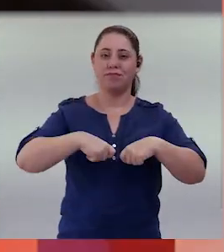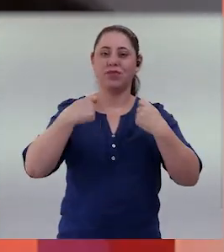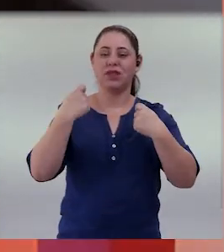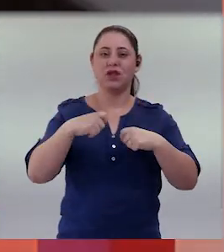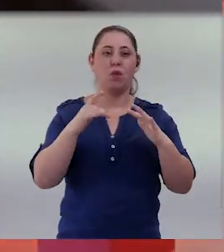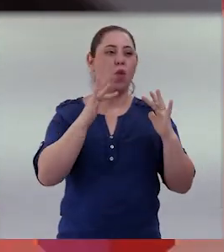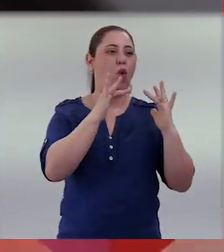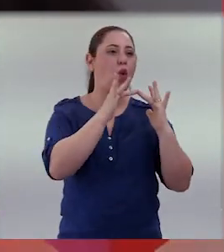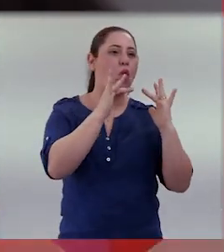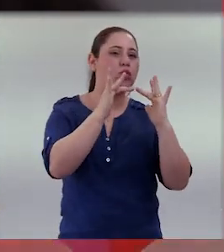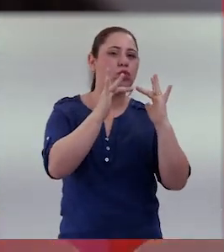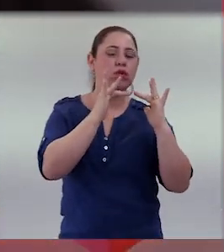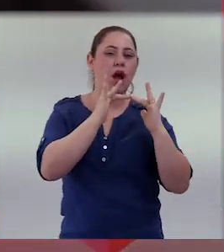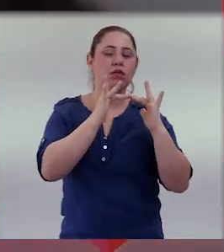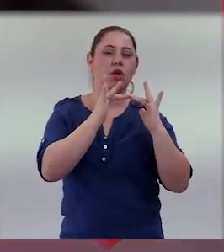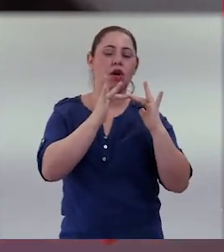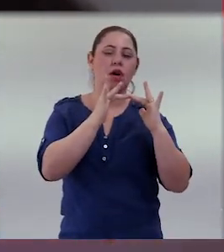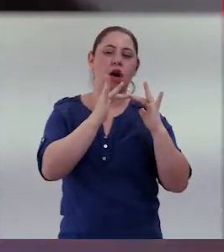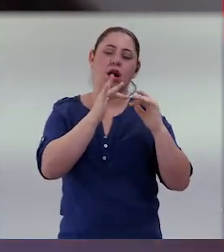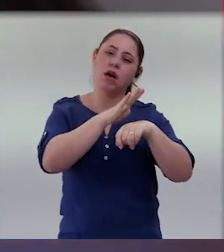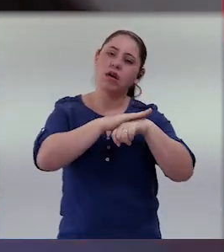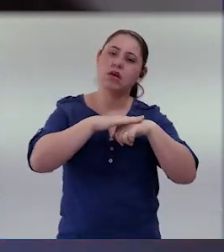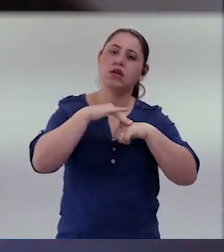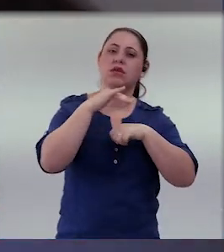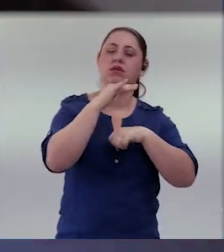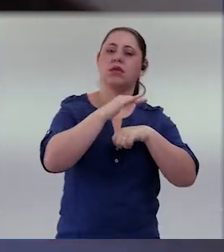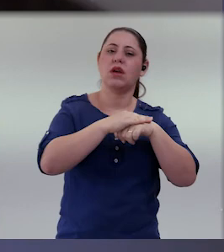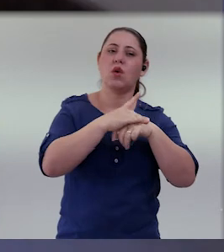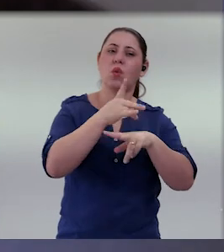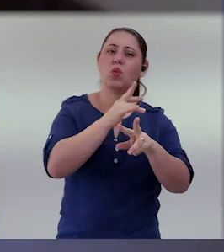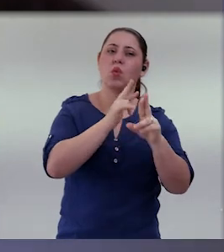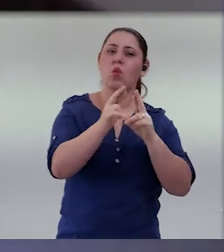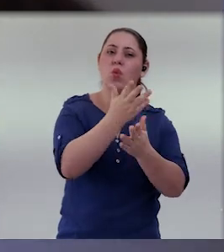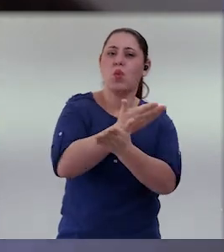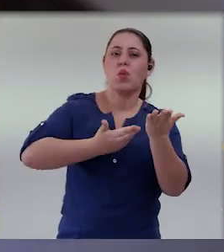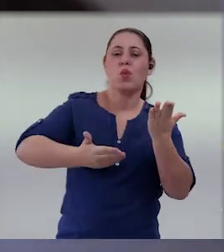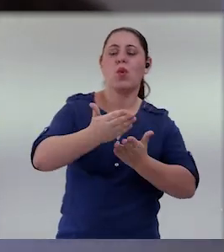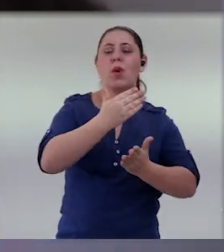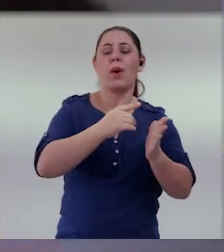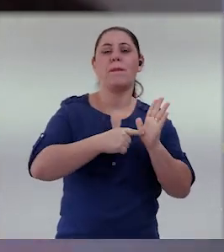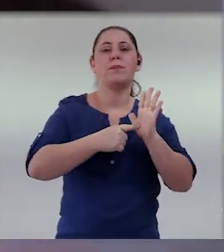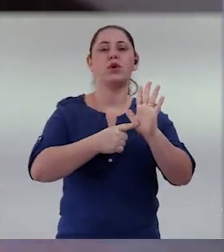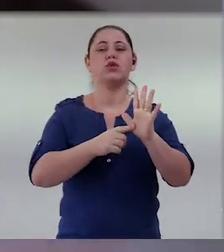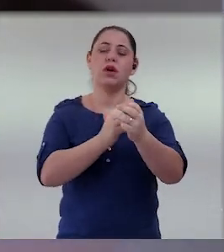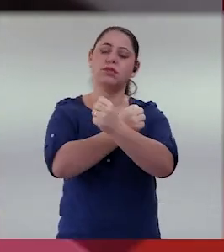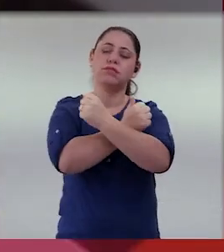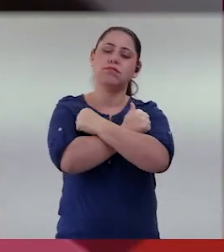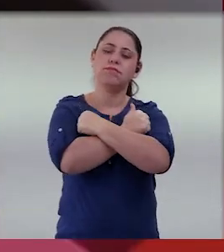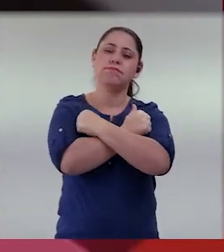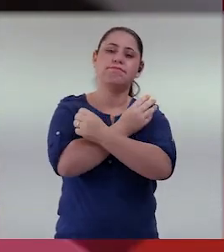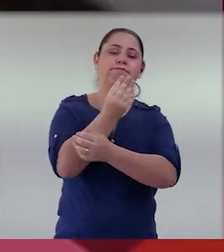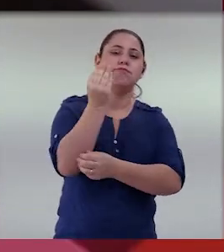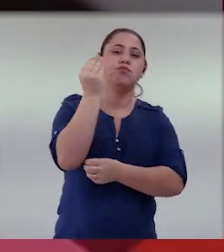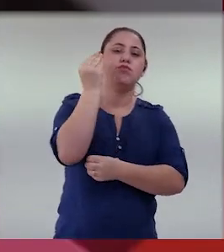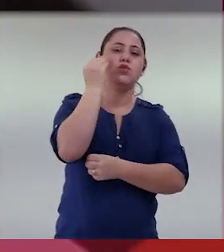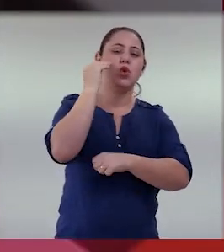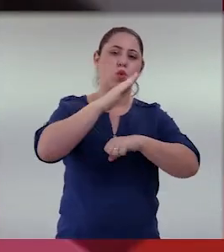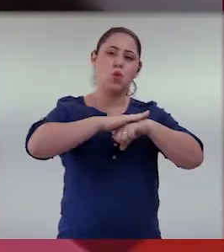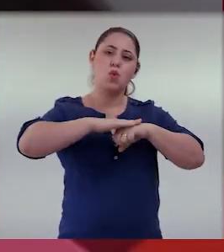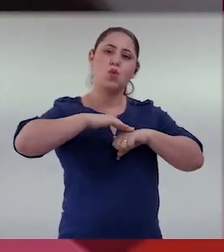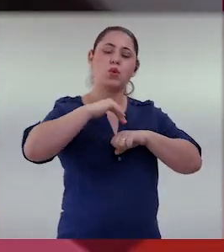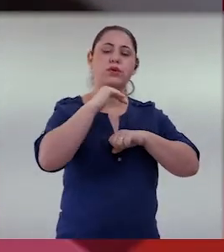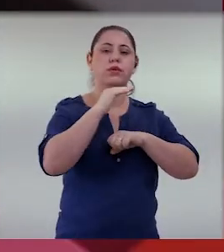sociáveis, e precisamos desse contato, desse afeto, que muitas vezes é demonstrado através do